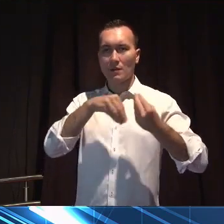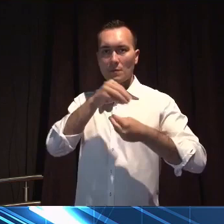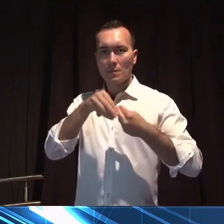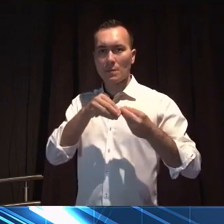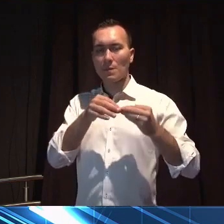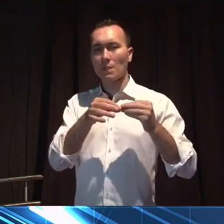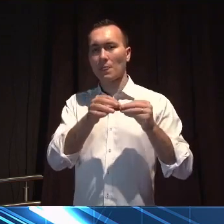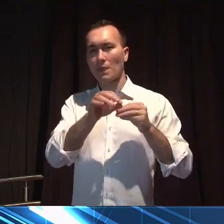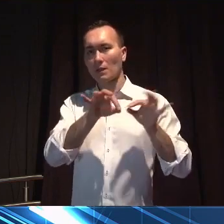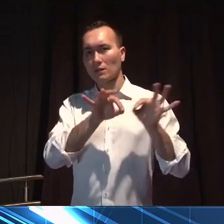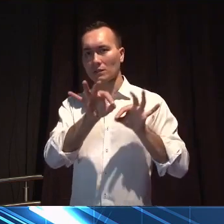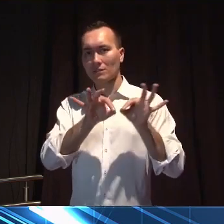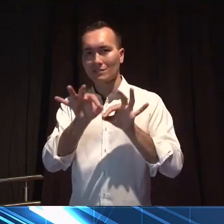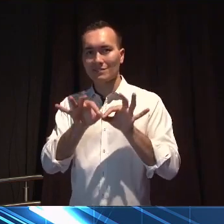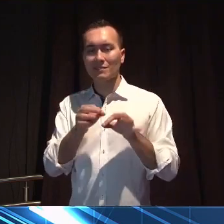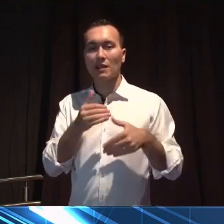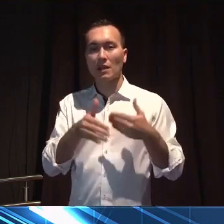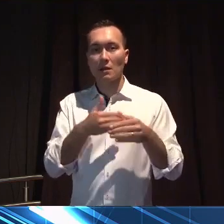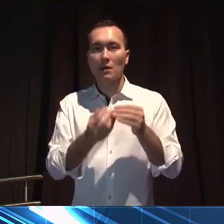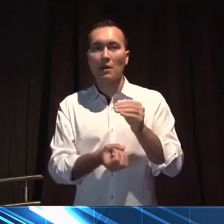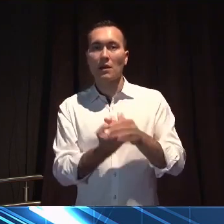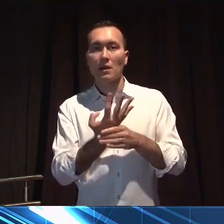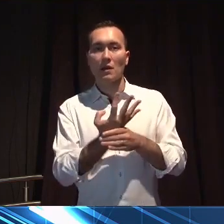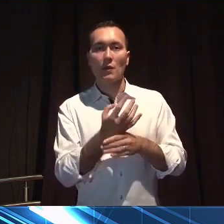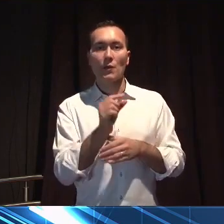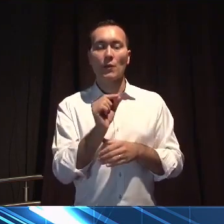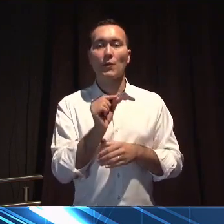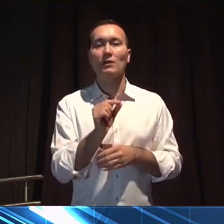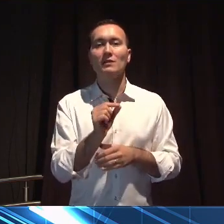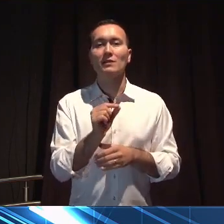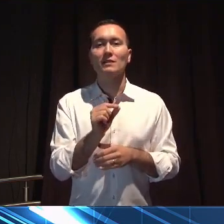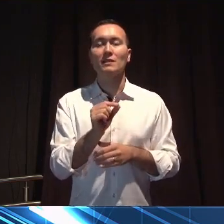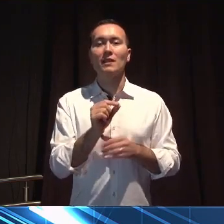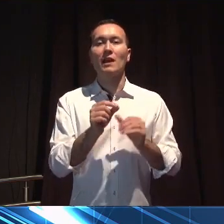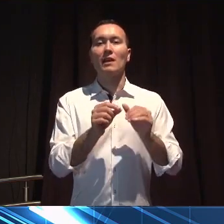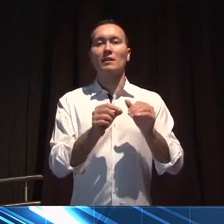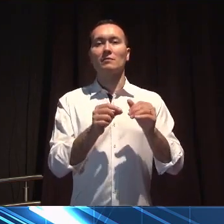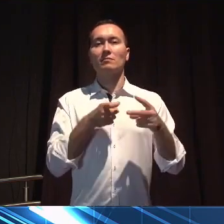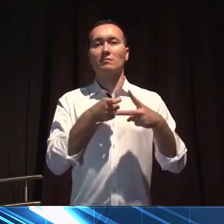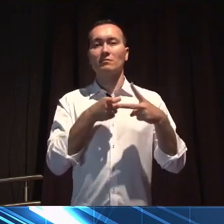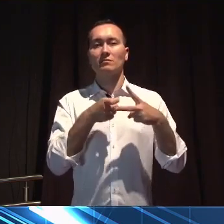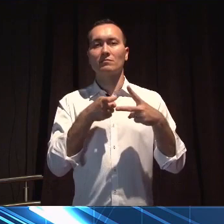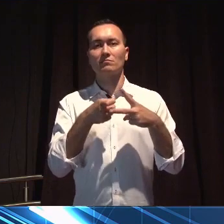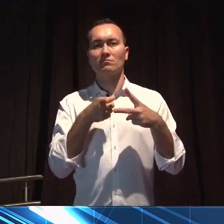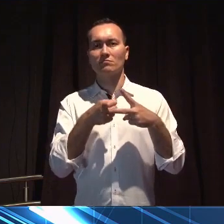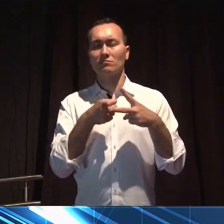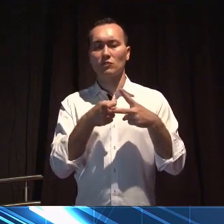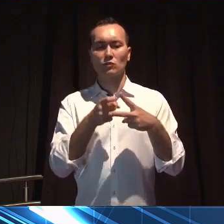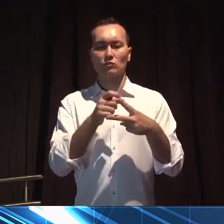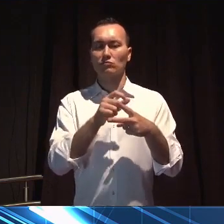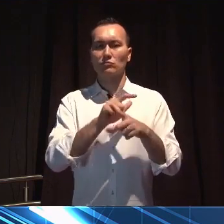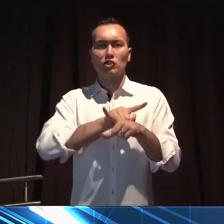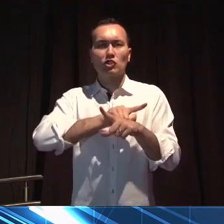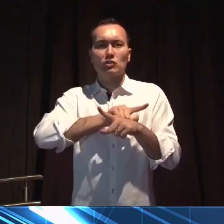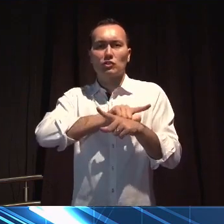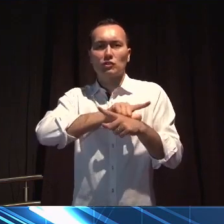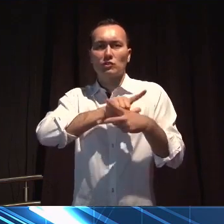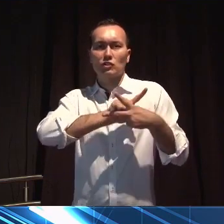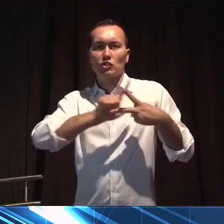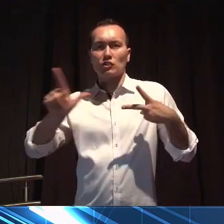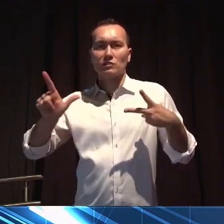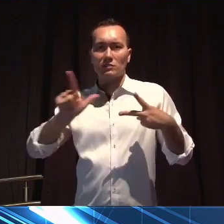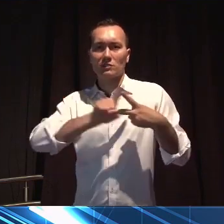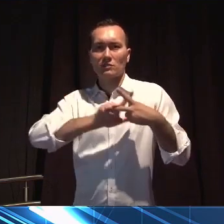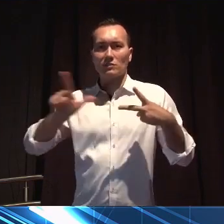para usar, mas ele te permite criar um sandbox JavaScript em um contexto isolado sem nenhuma API, totalmente limpo. Claro, né, a gente teve